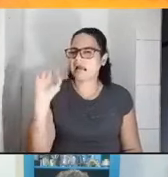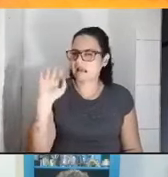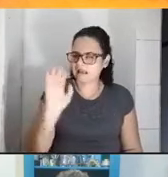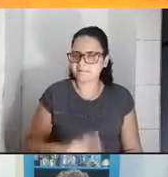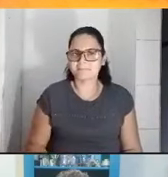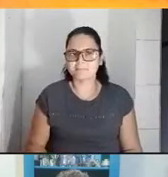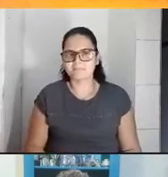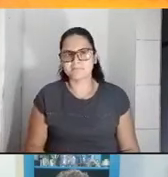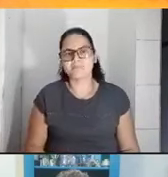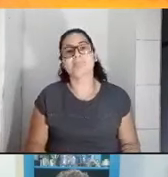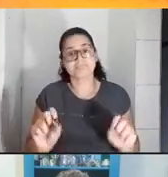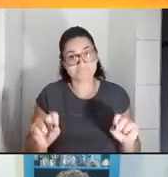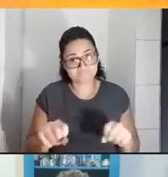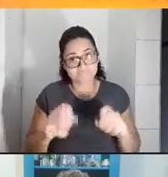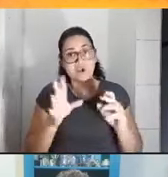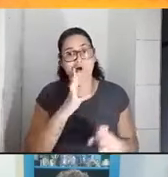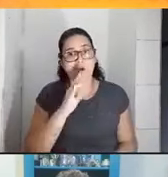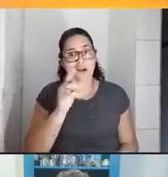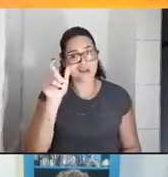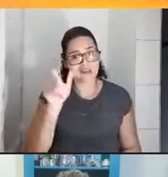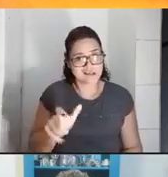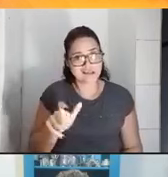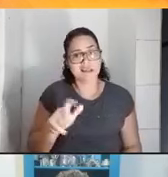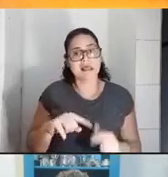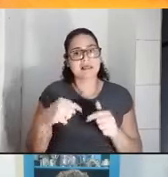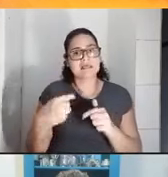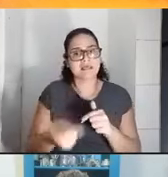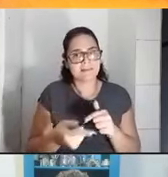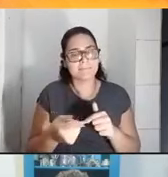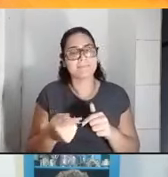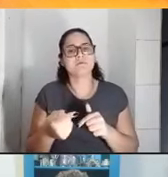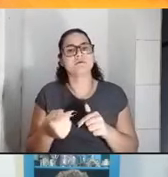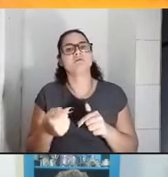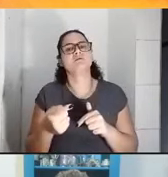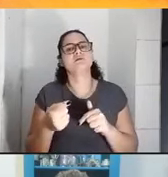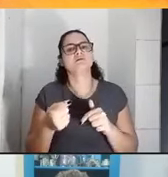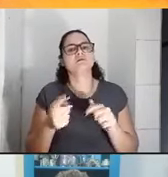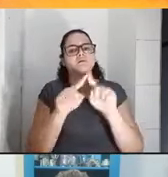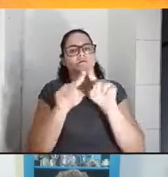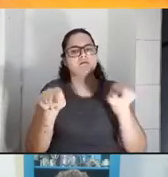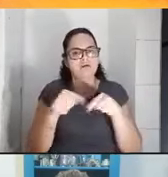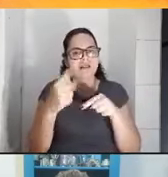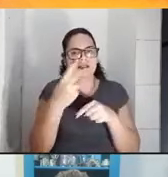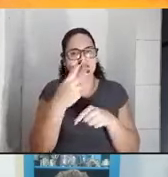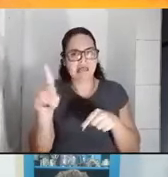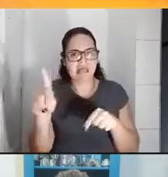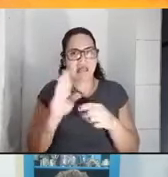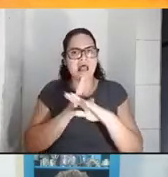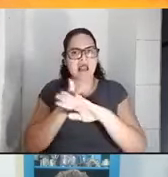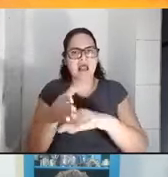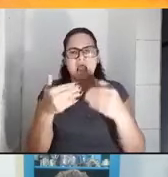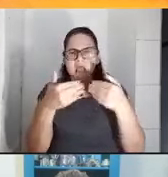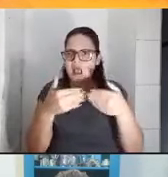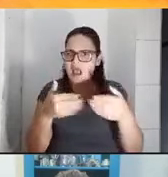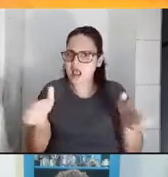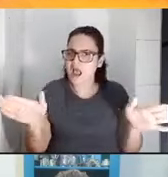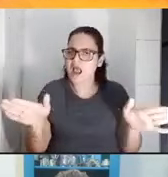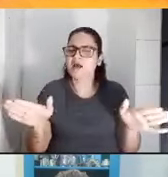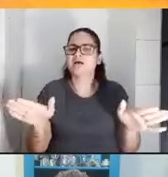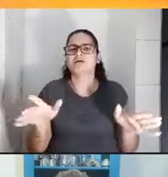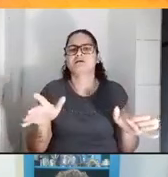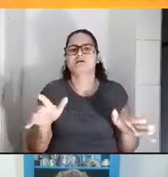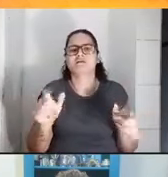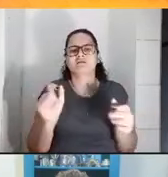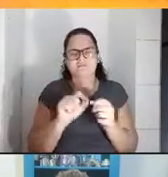Conheci Fátima Cleide, depois de lá, no gabinete dela, que sempre foi aberto para a gente fez muito